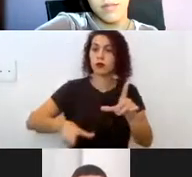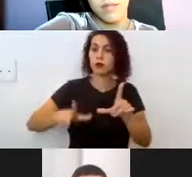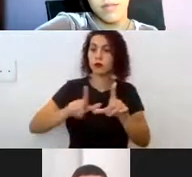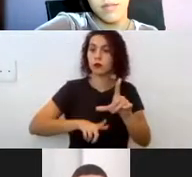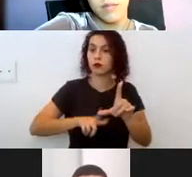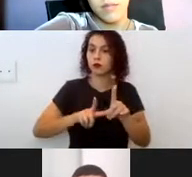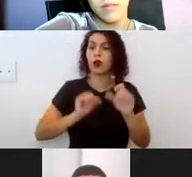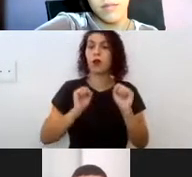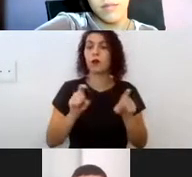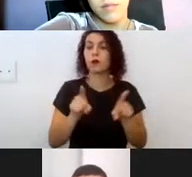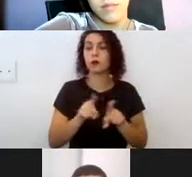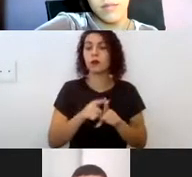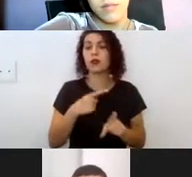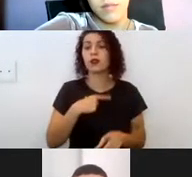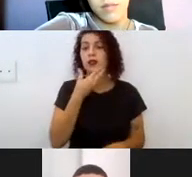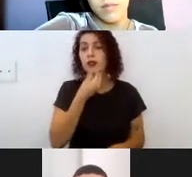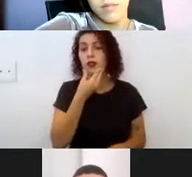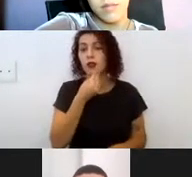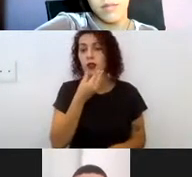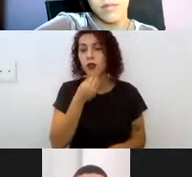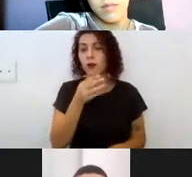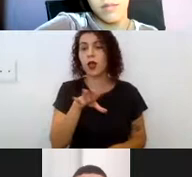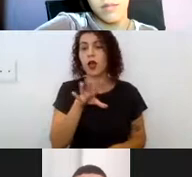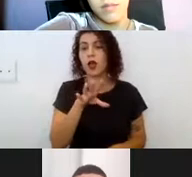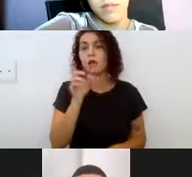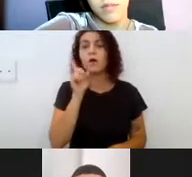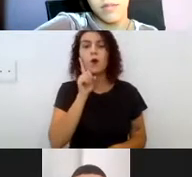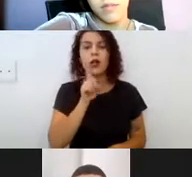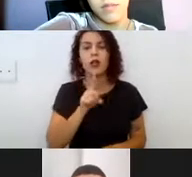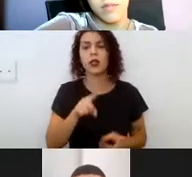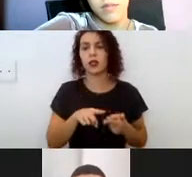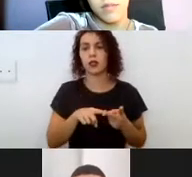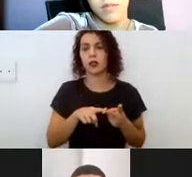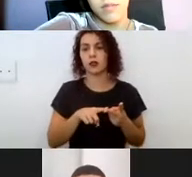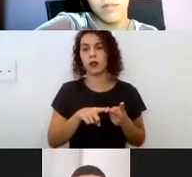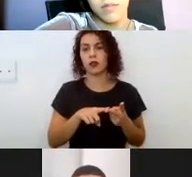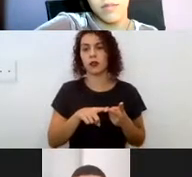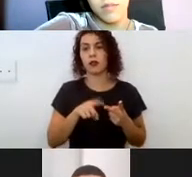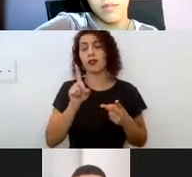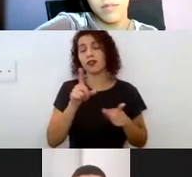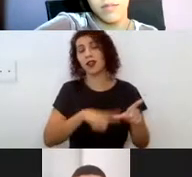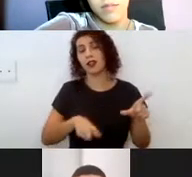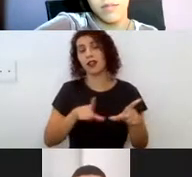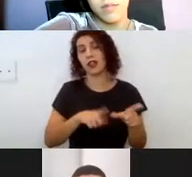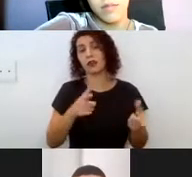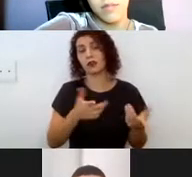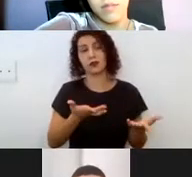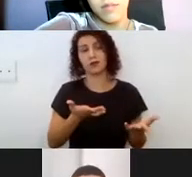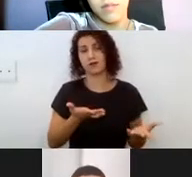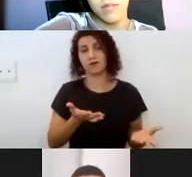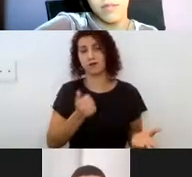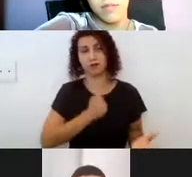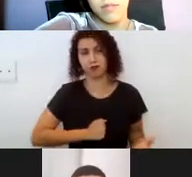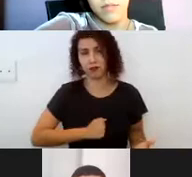como o Joaquim Macedo que escreveu a moreninha que escreveu muito mais ao gozo que só literaturas escrotas mas são literaturas que a gente